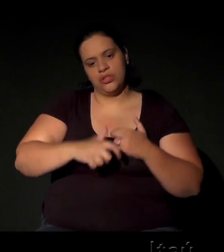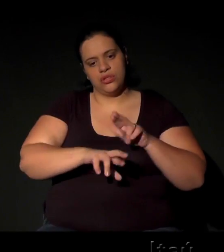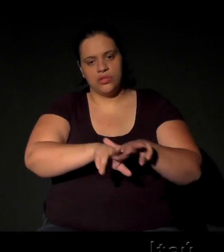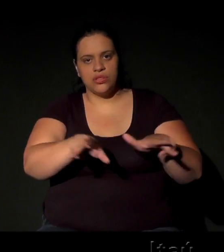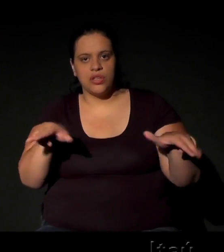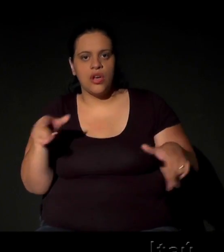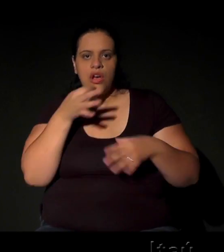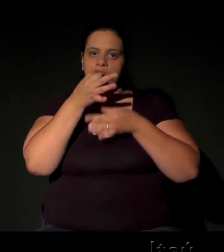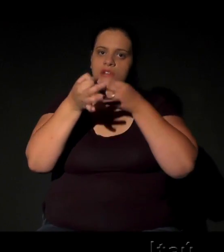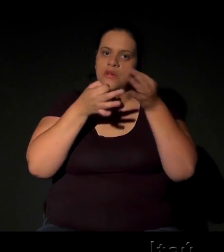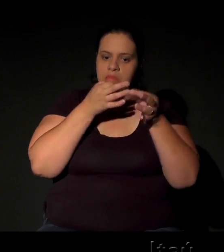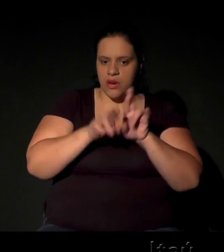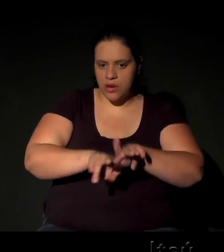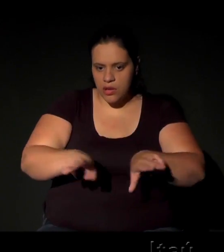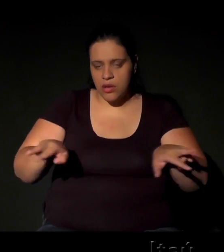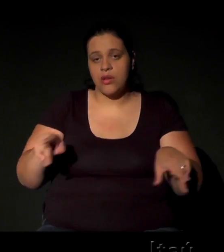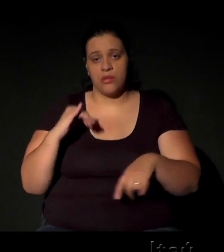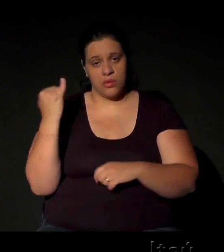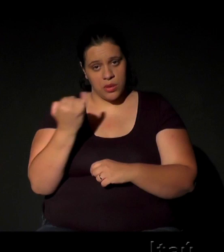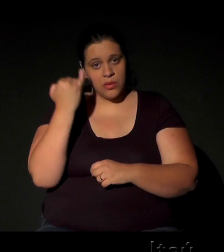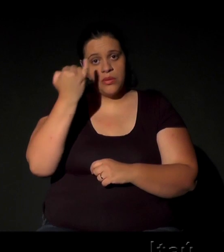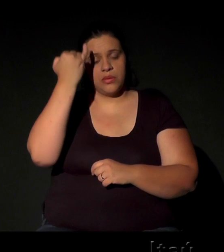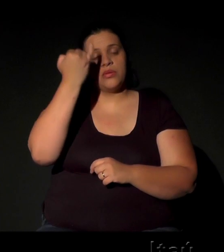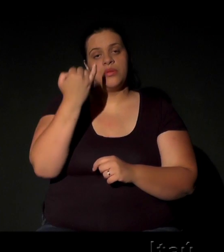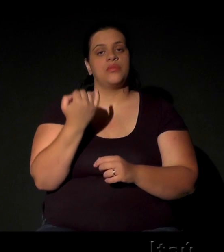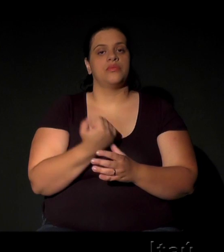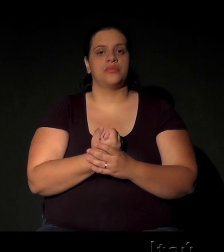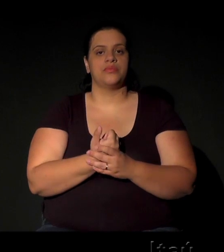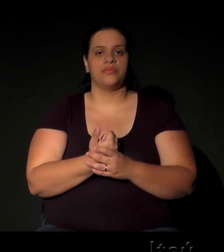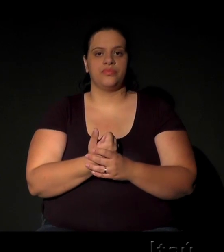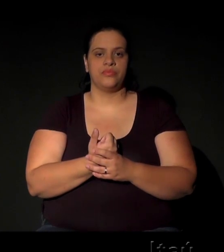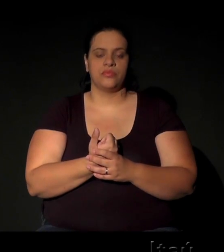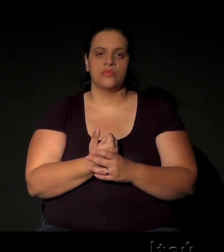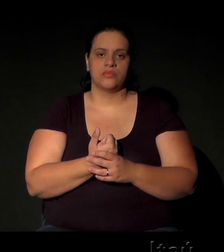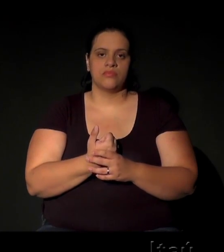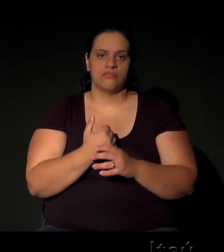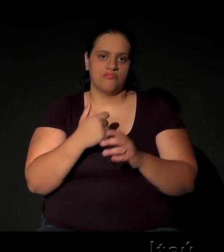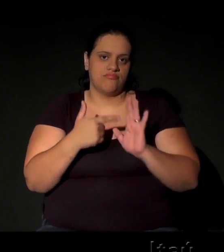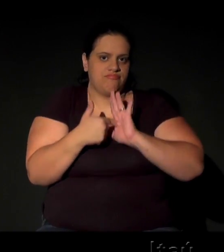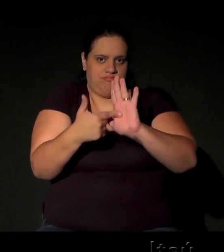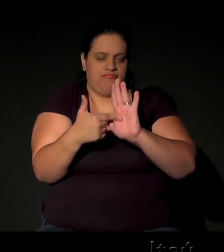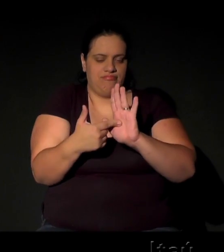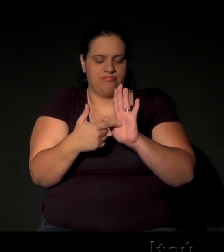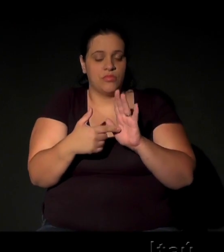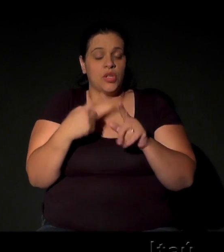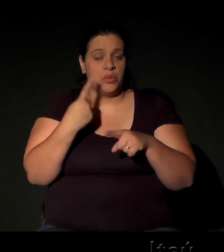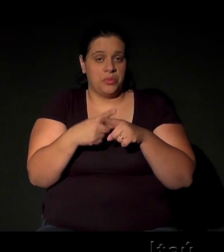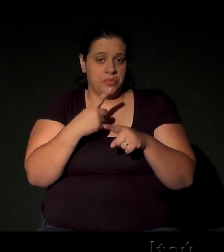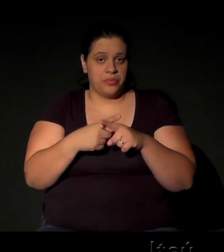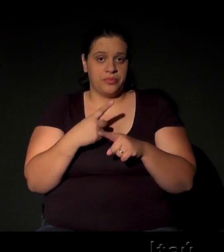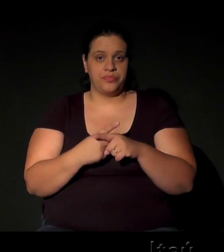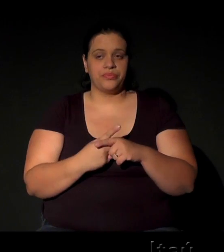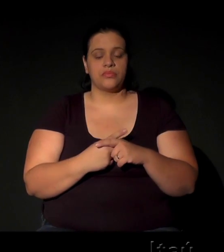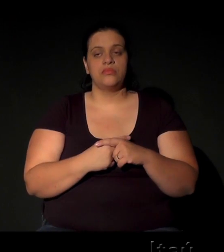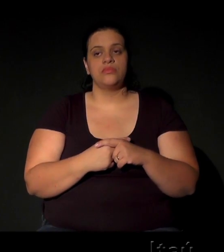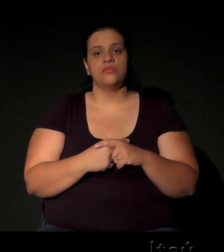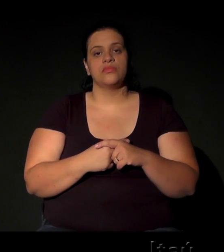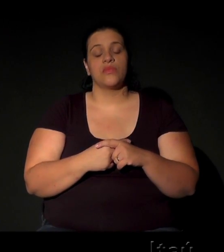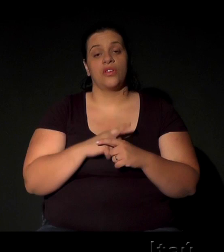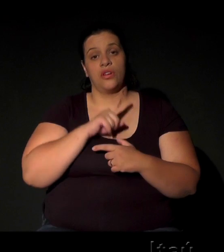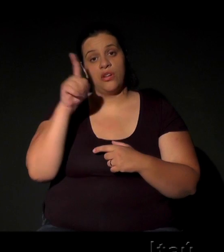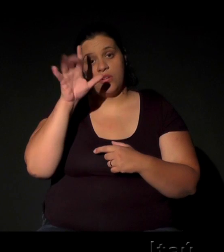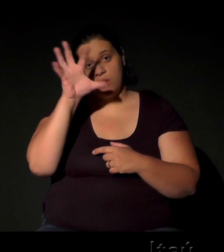várias vozes isso é importante a gente eh marcar né porque em